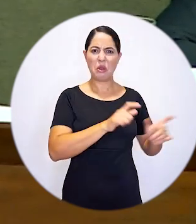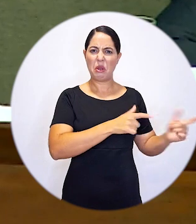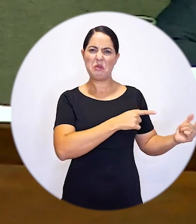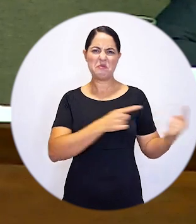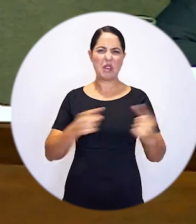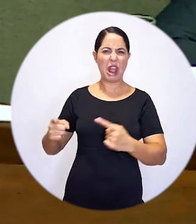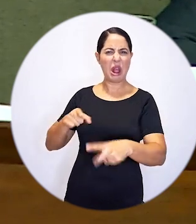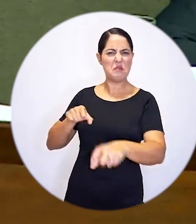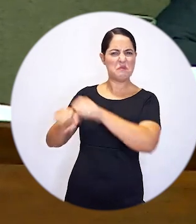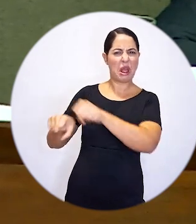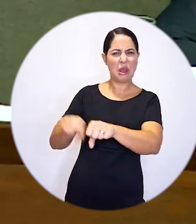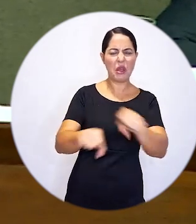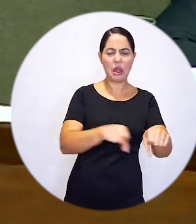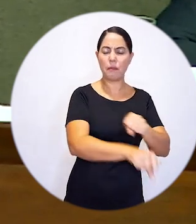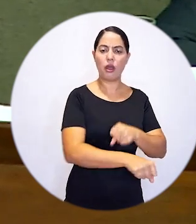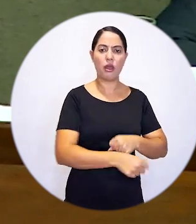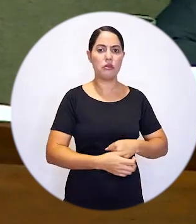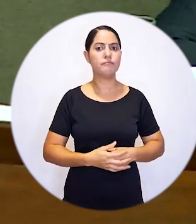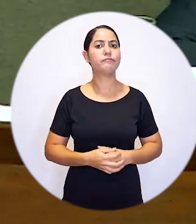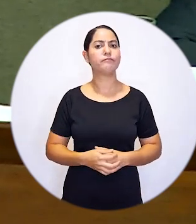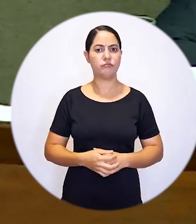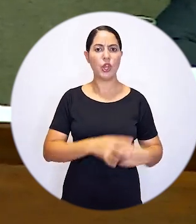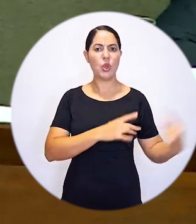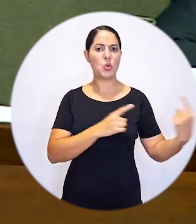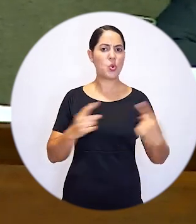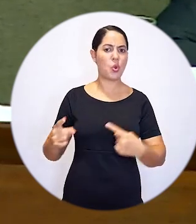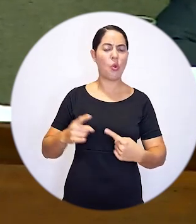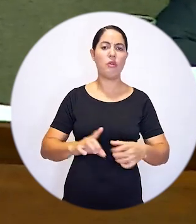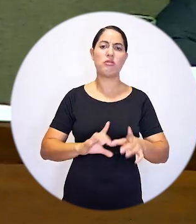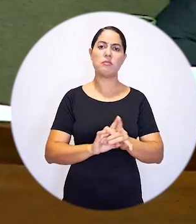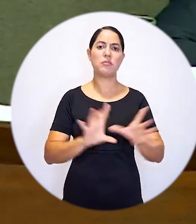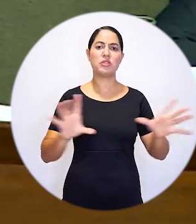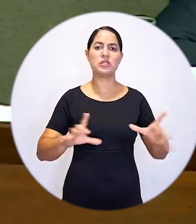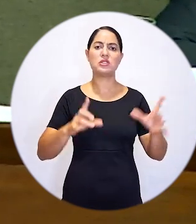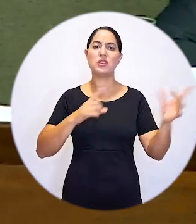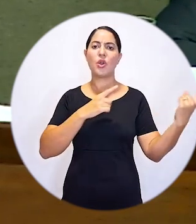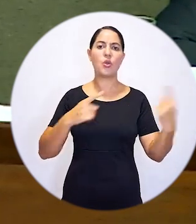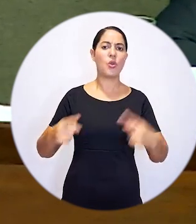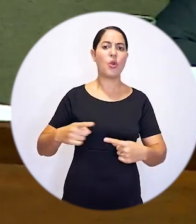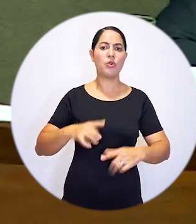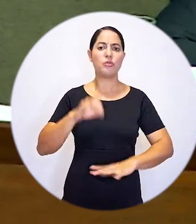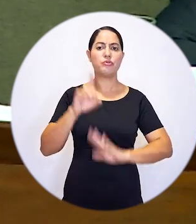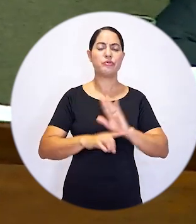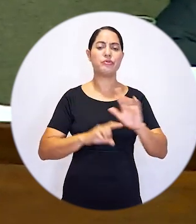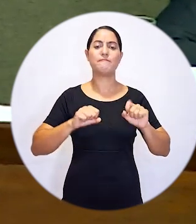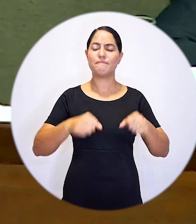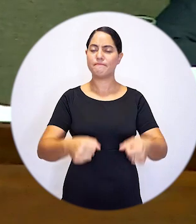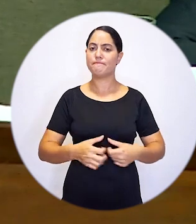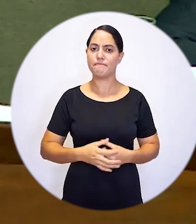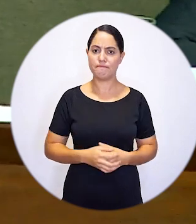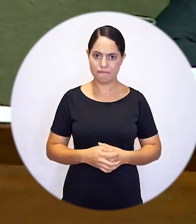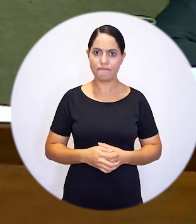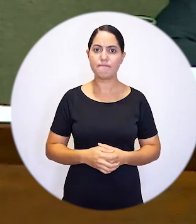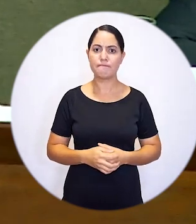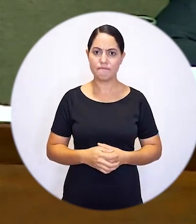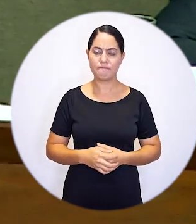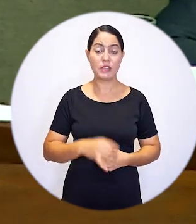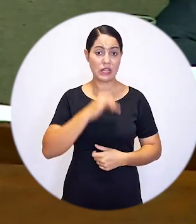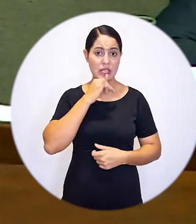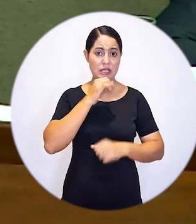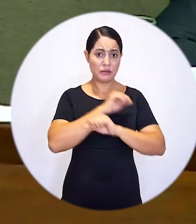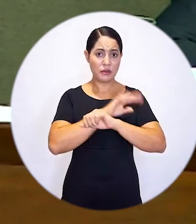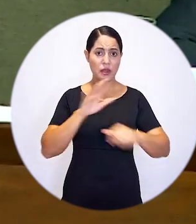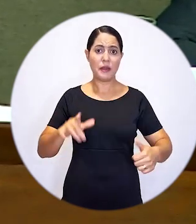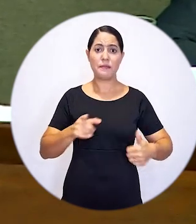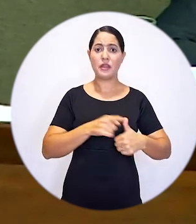Estado democrático de direito e ao direito de defesa. Casos como os